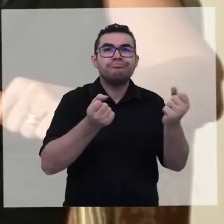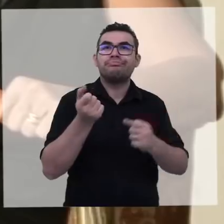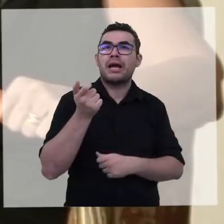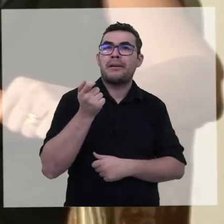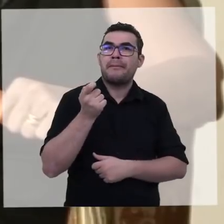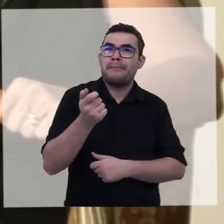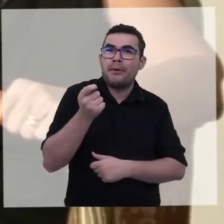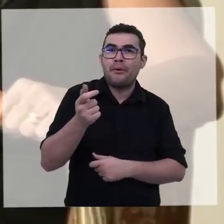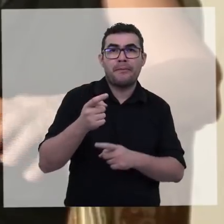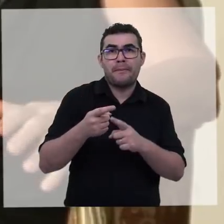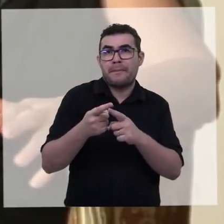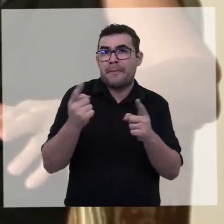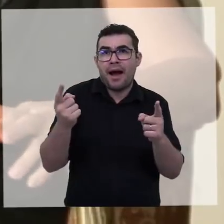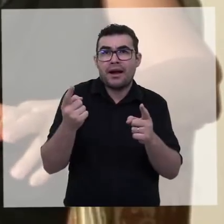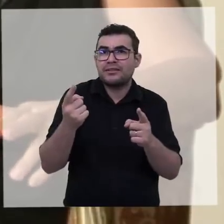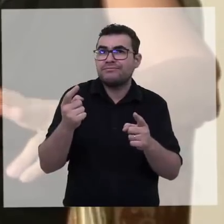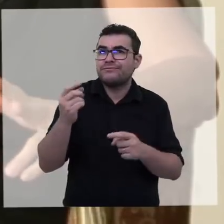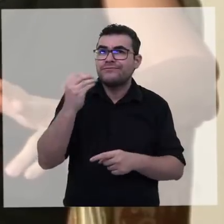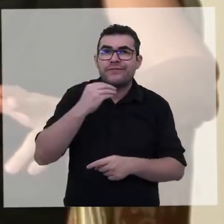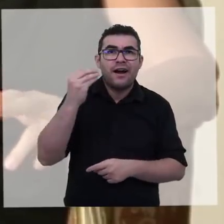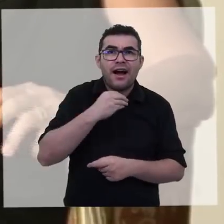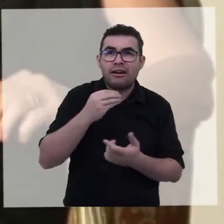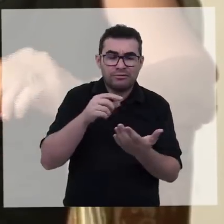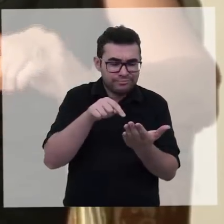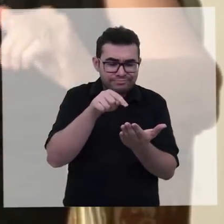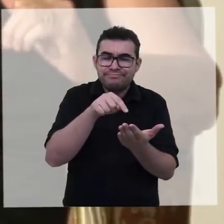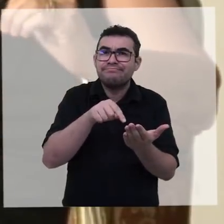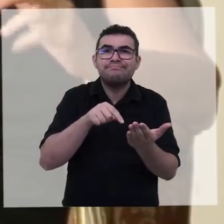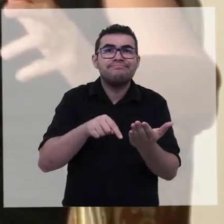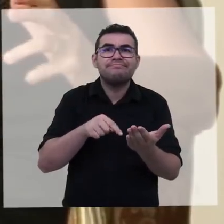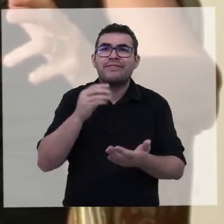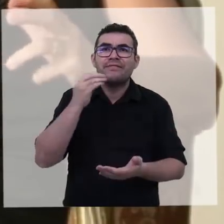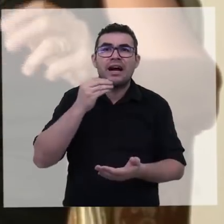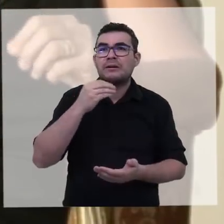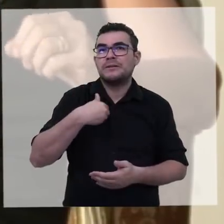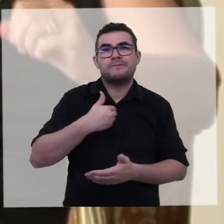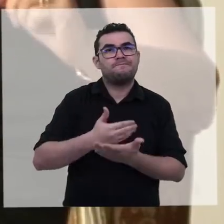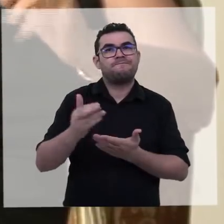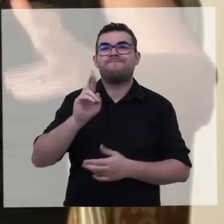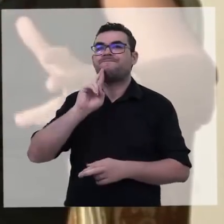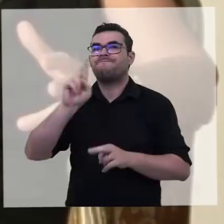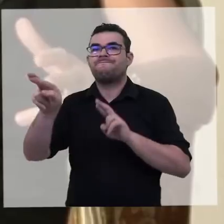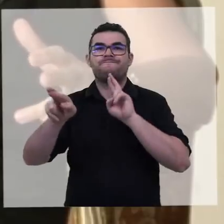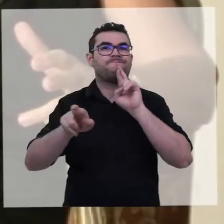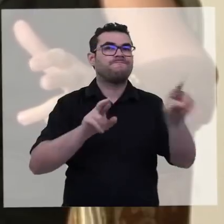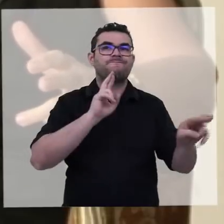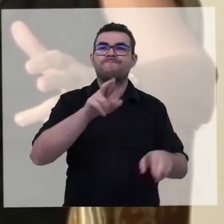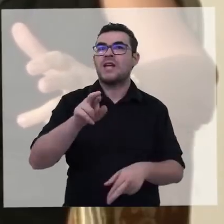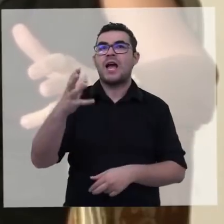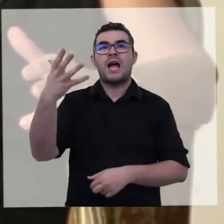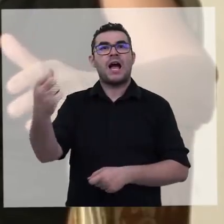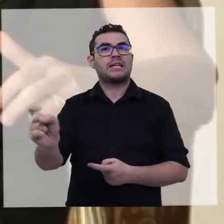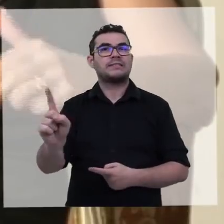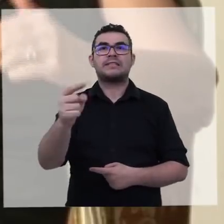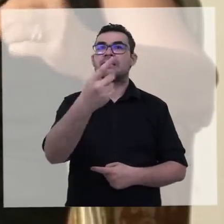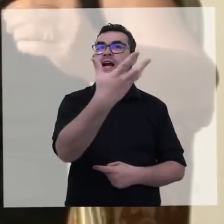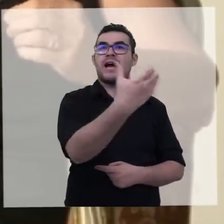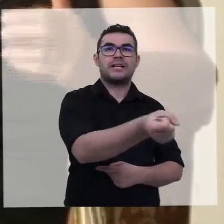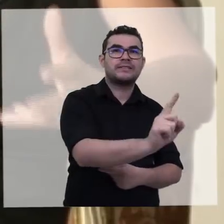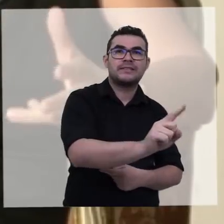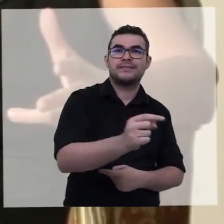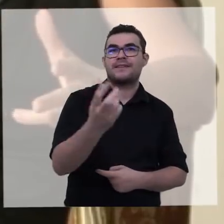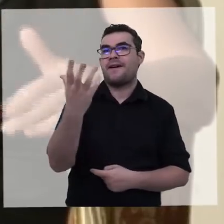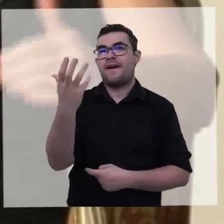não vai publicar, não publica. E comecei a devolver os trabalhos